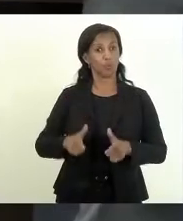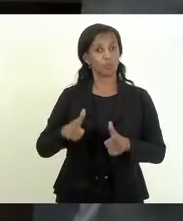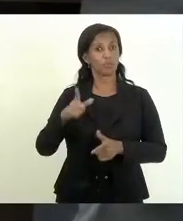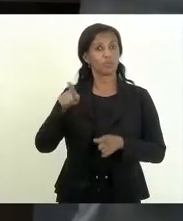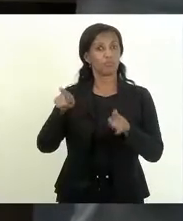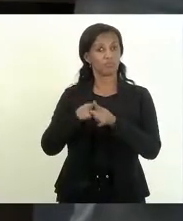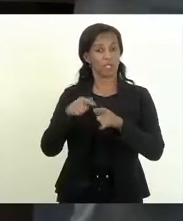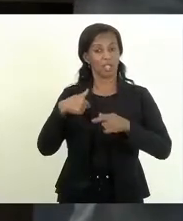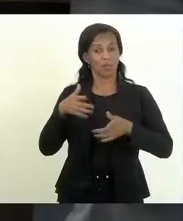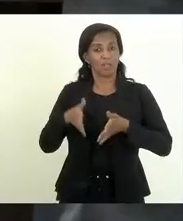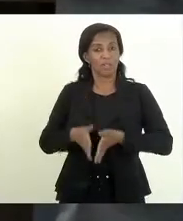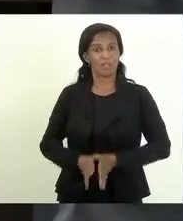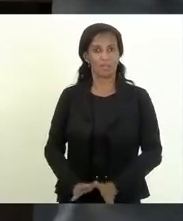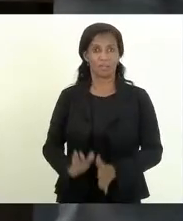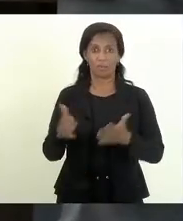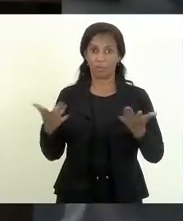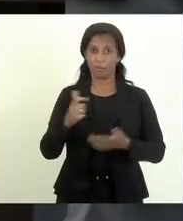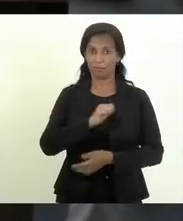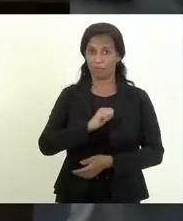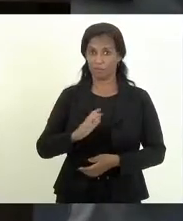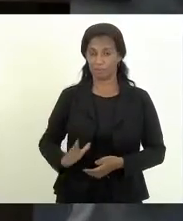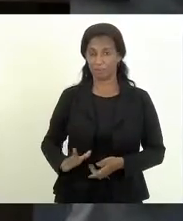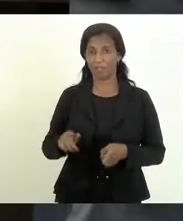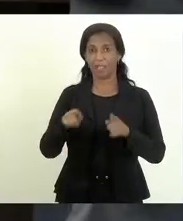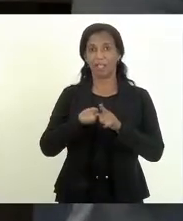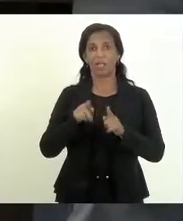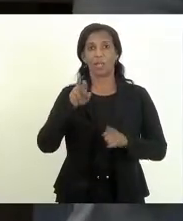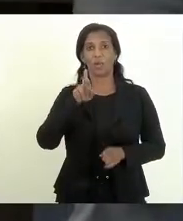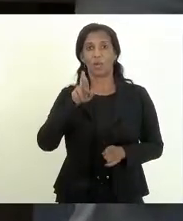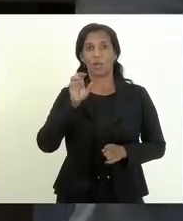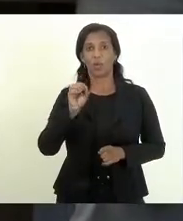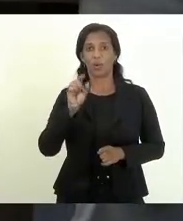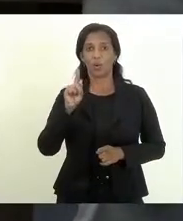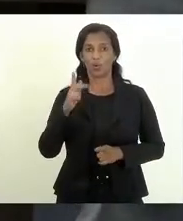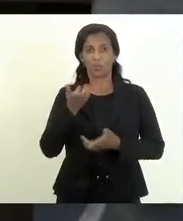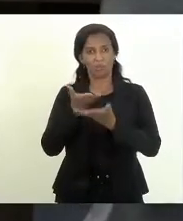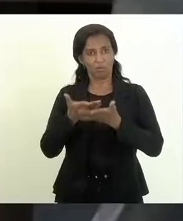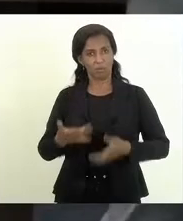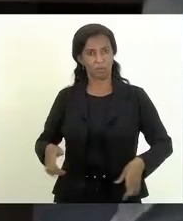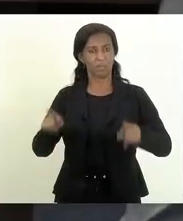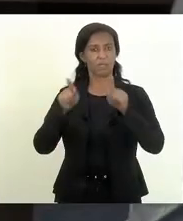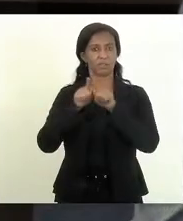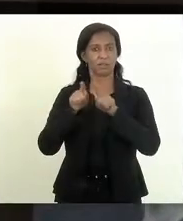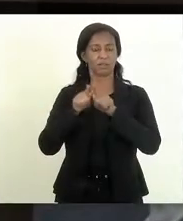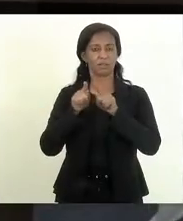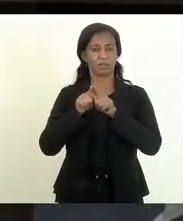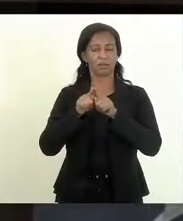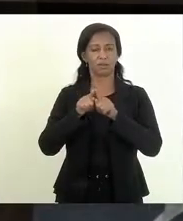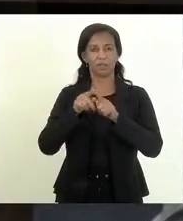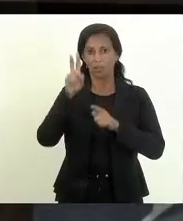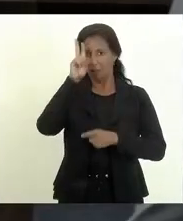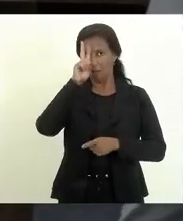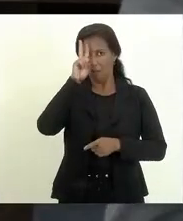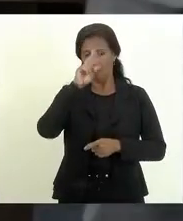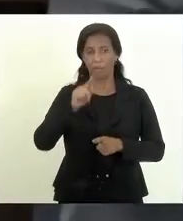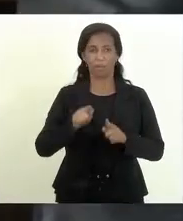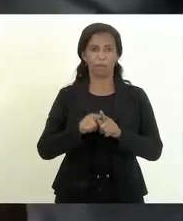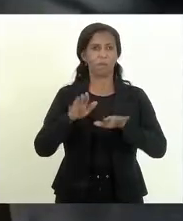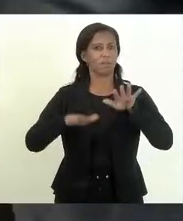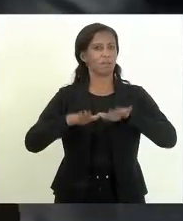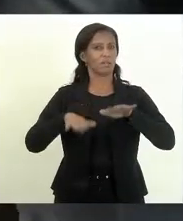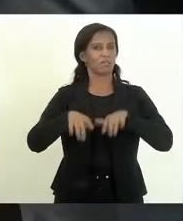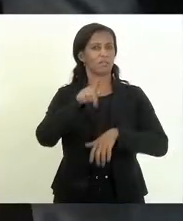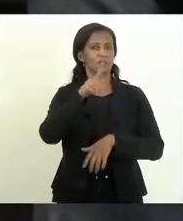onde inclusive eu nasci. Portanto, André e Rodrigo Bacelar, também todas as nossas homenagens. Eu quero também citar, André, talvez você conheça,